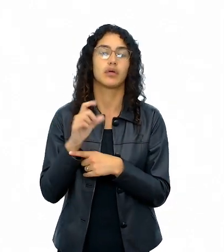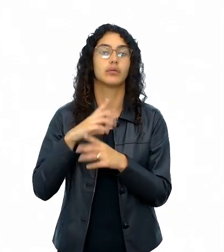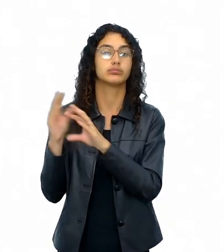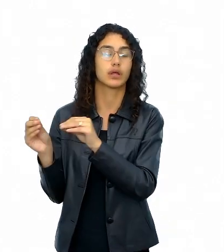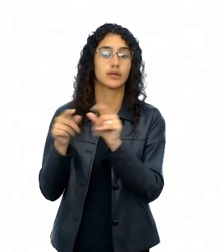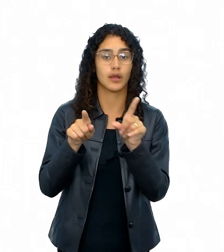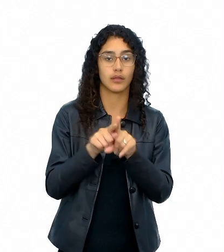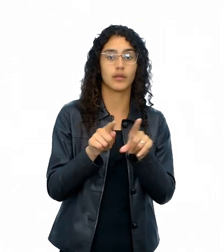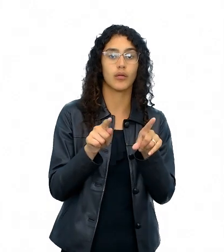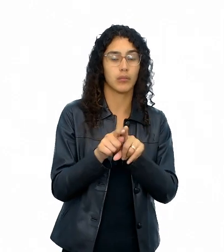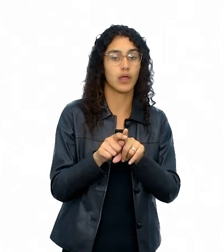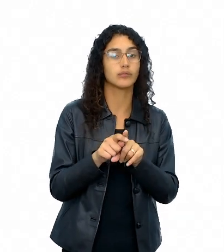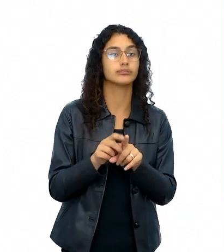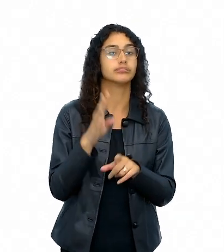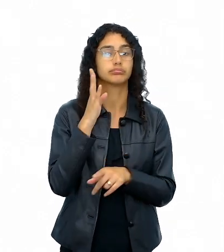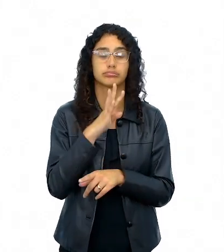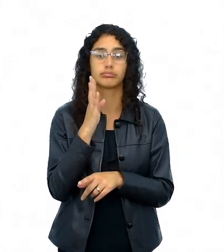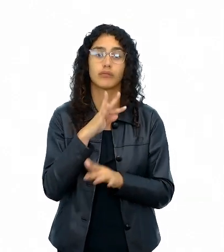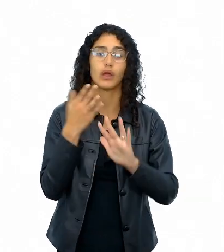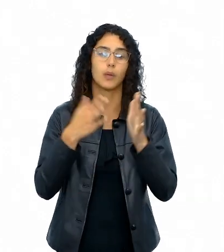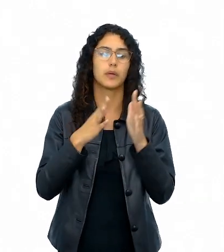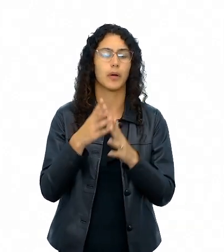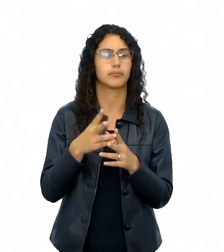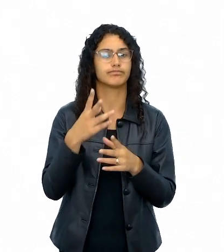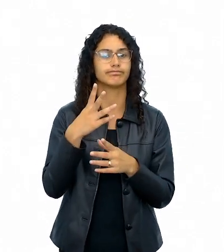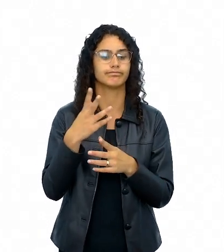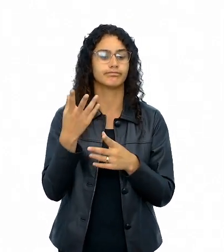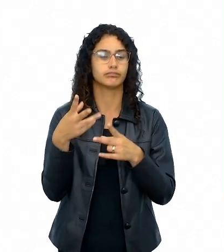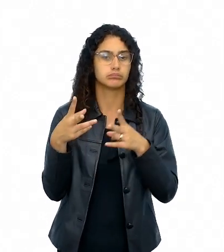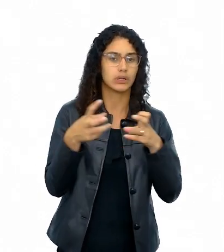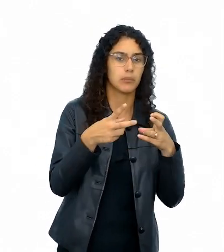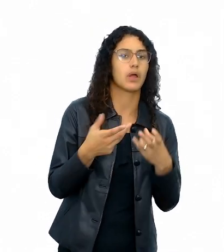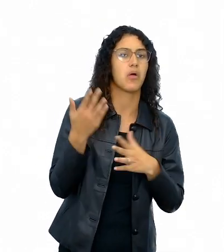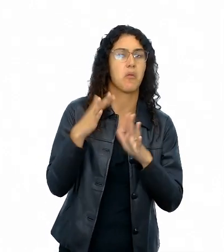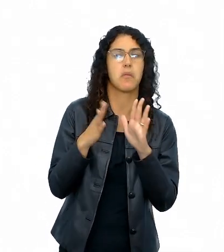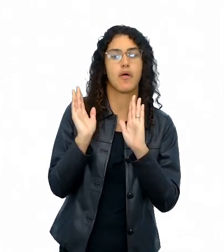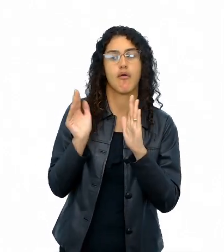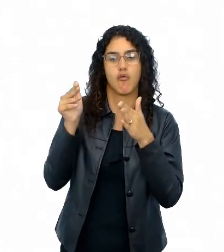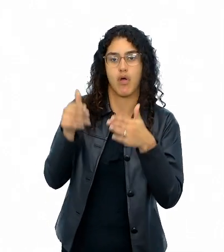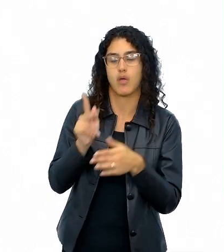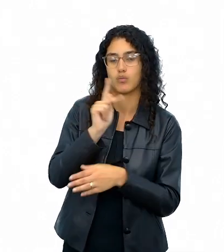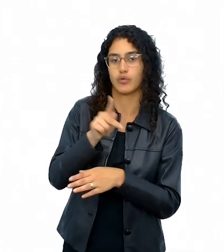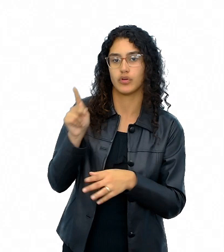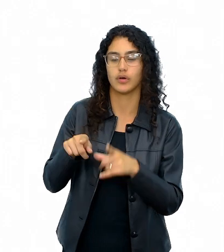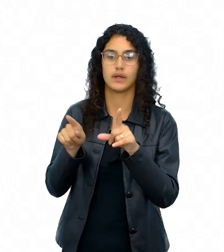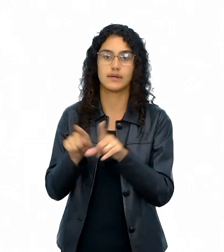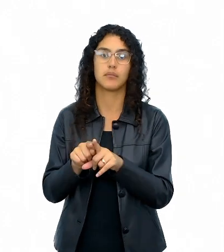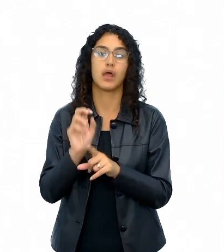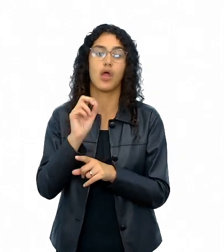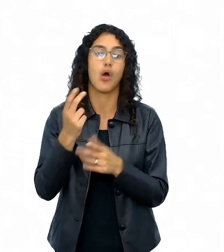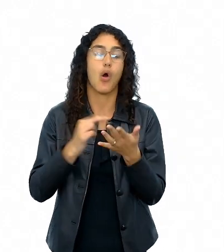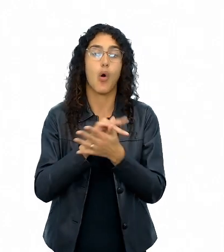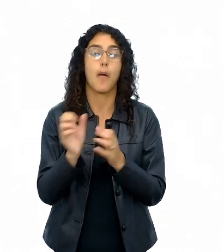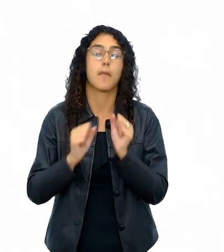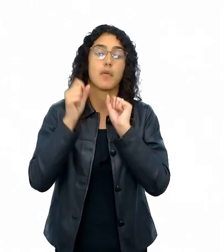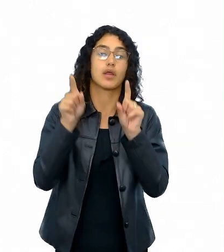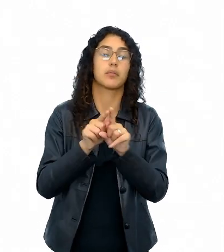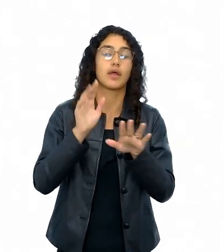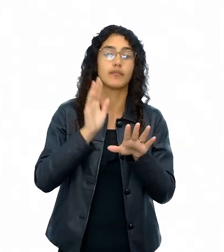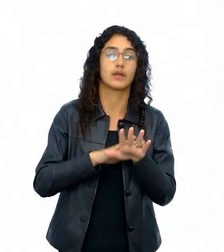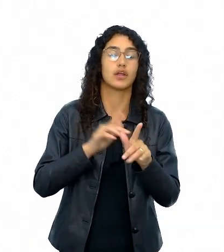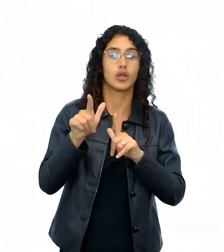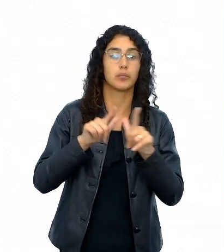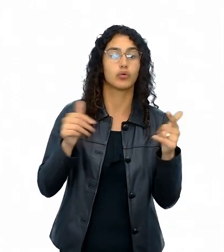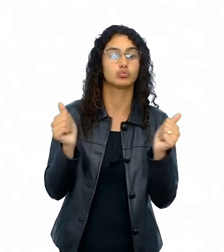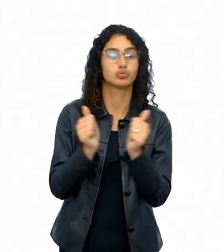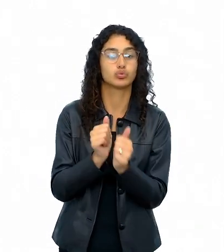trazer abordagens bem legais, algumas mais sérias, né, então mais dedicadas aos professores, outras que poderão ser trabalhadas